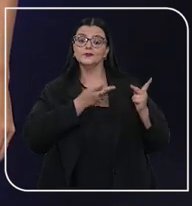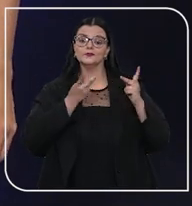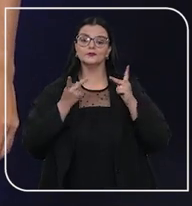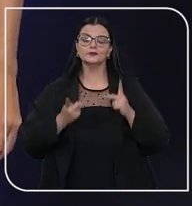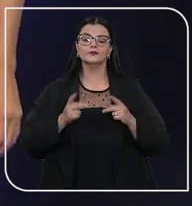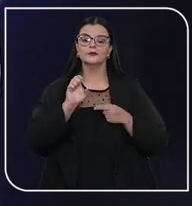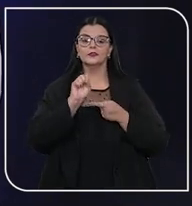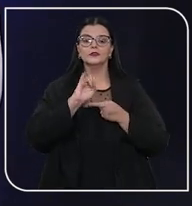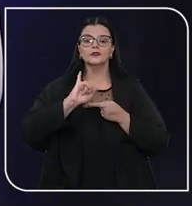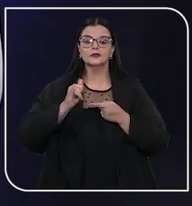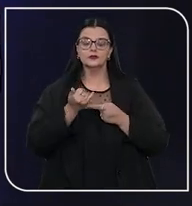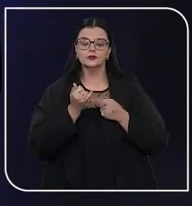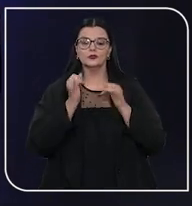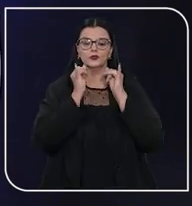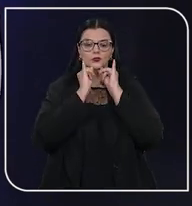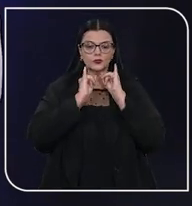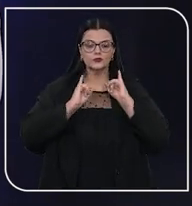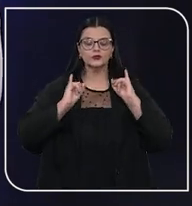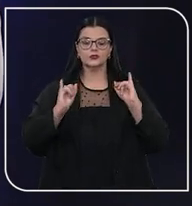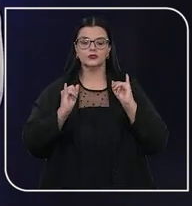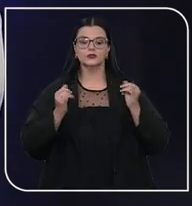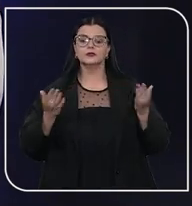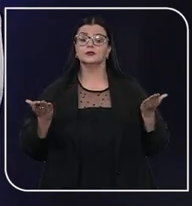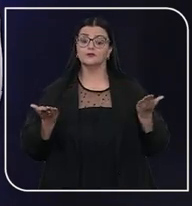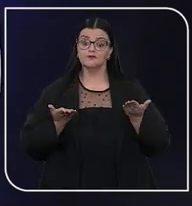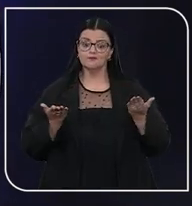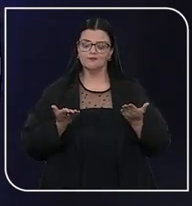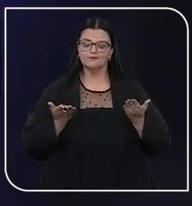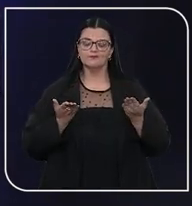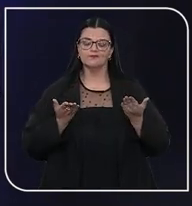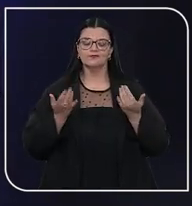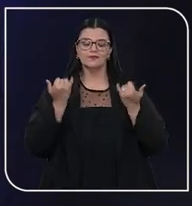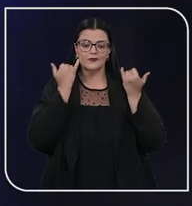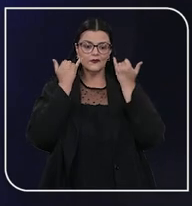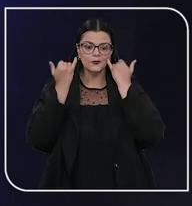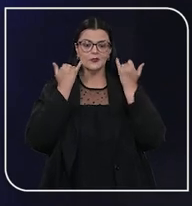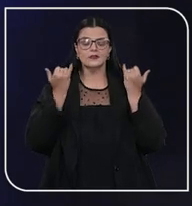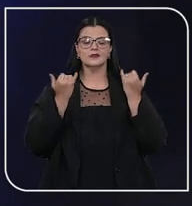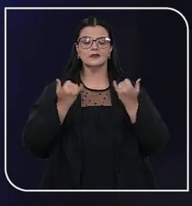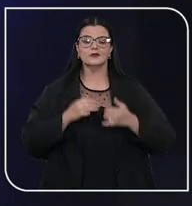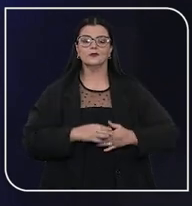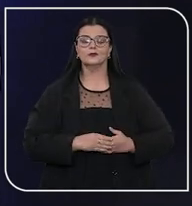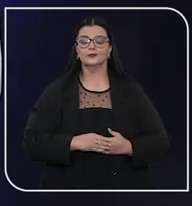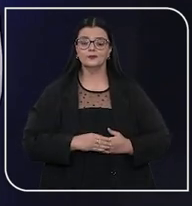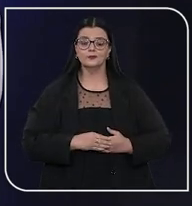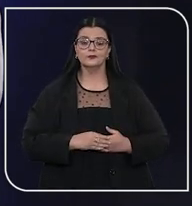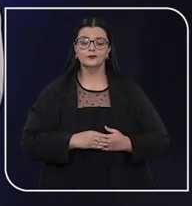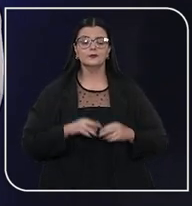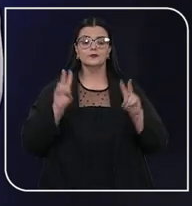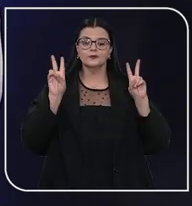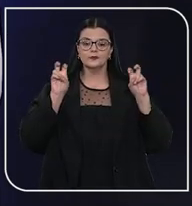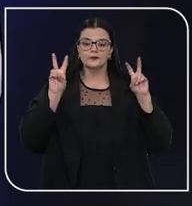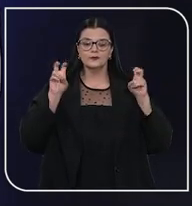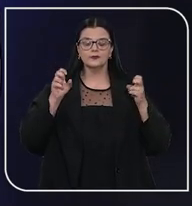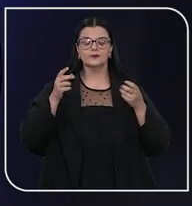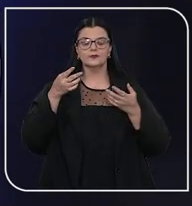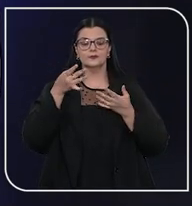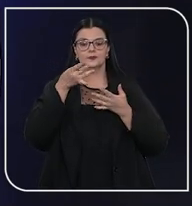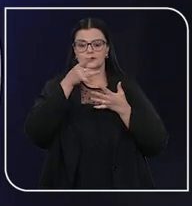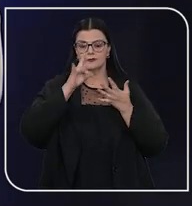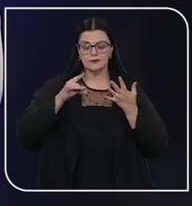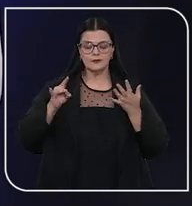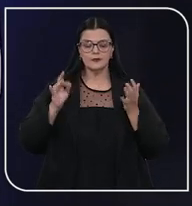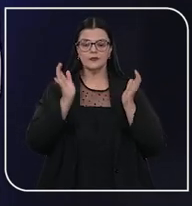Olá, seja muito bem-vindo ao STJ Notícias. Este é o seu programa para você ficar bem informado sobre as